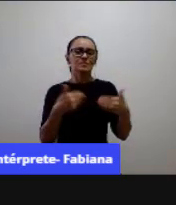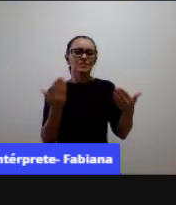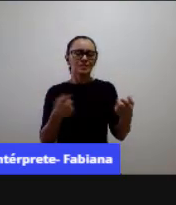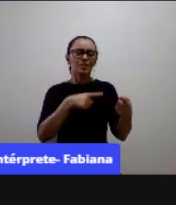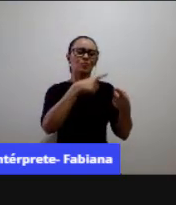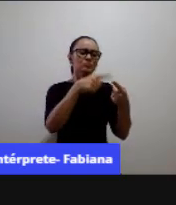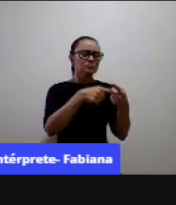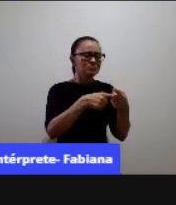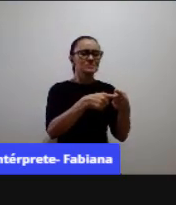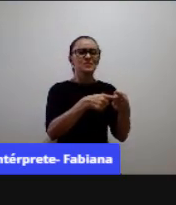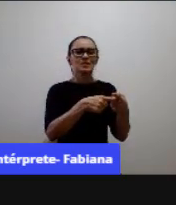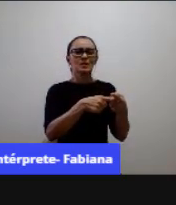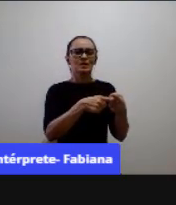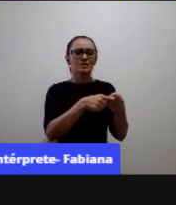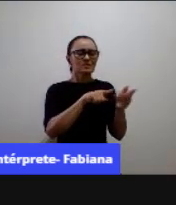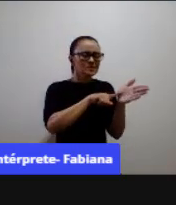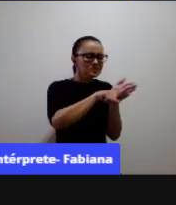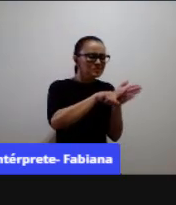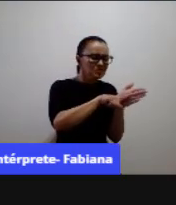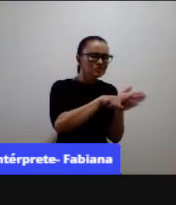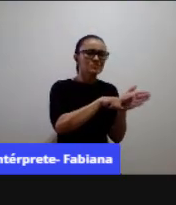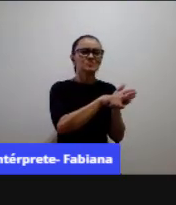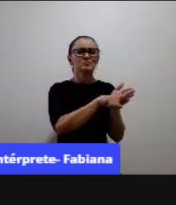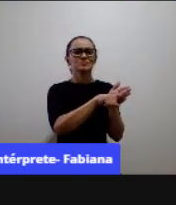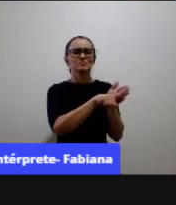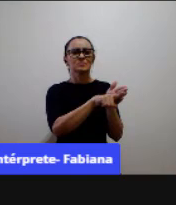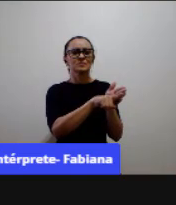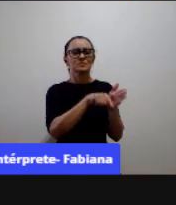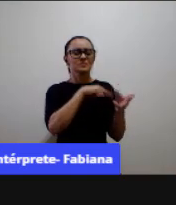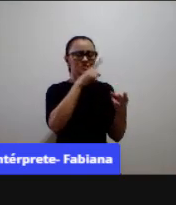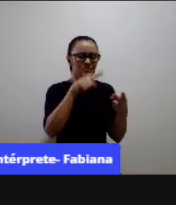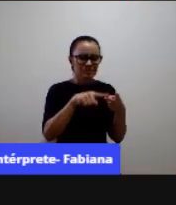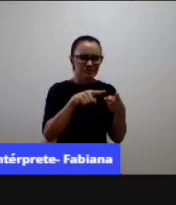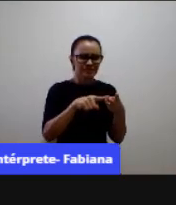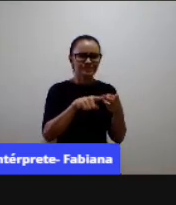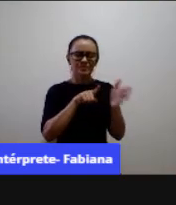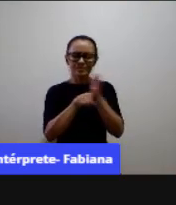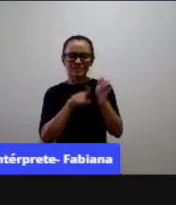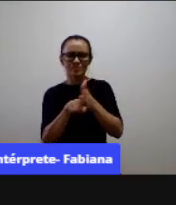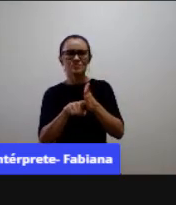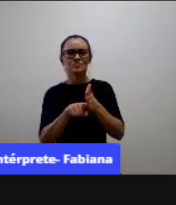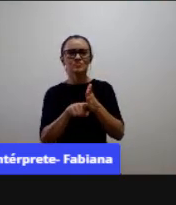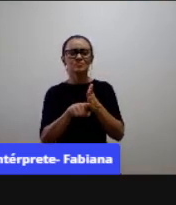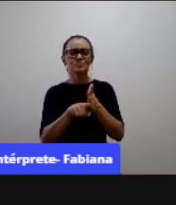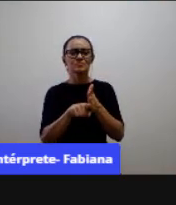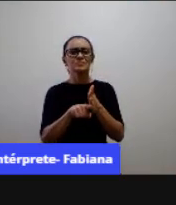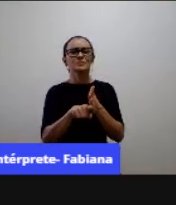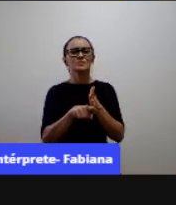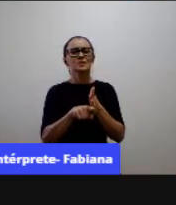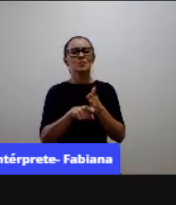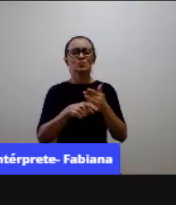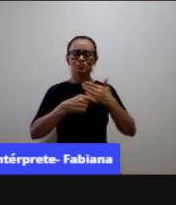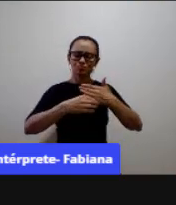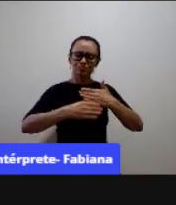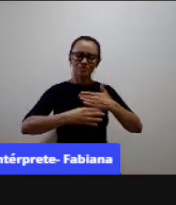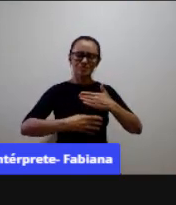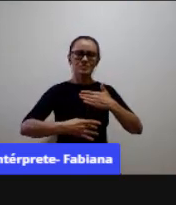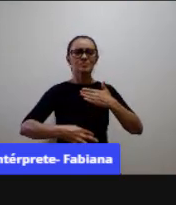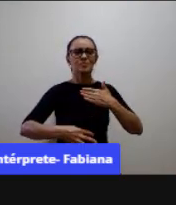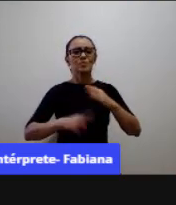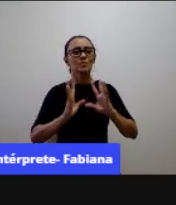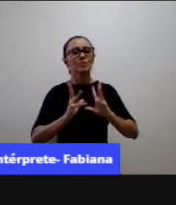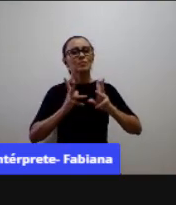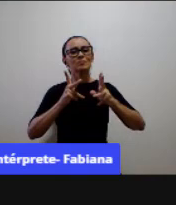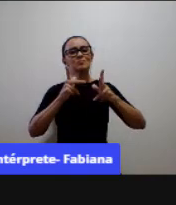a sondagem, os relatórios, o portfólio, tudo é em função